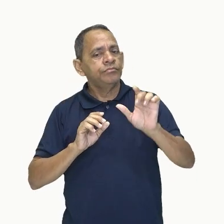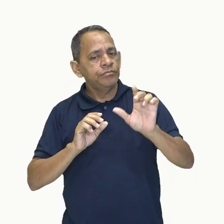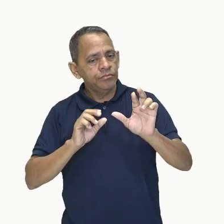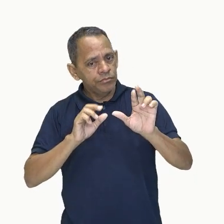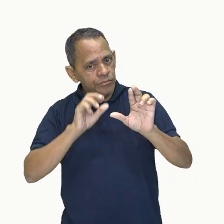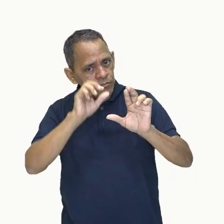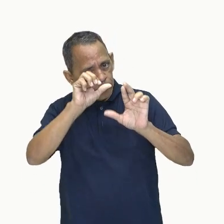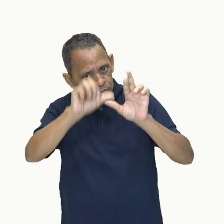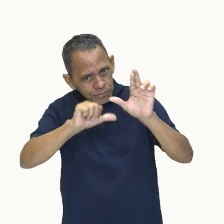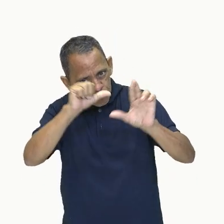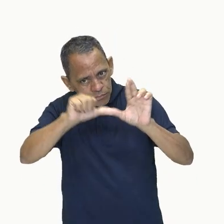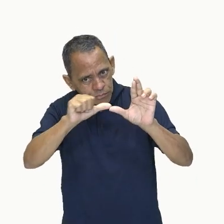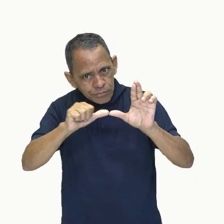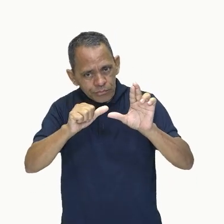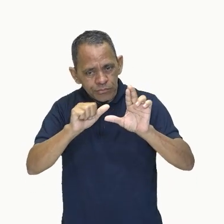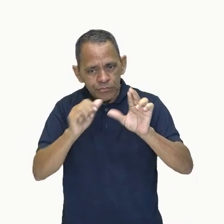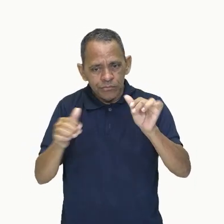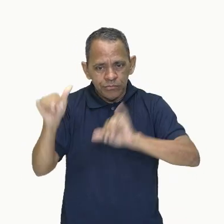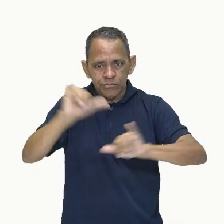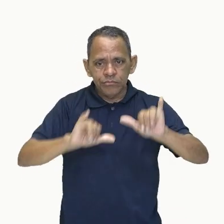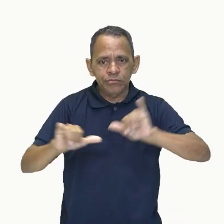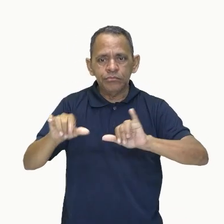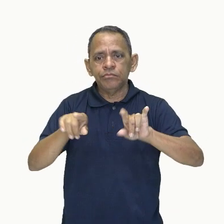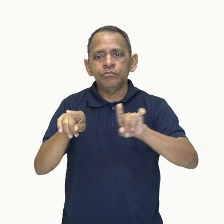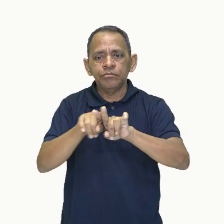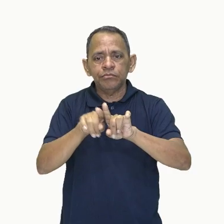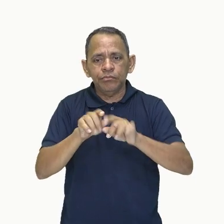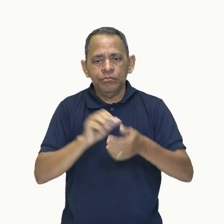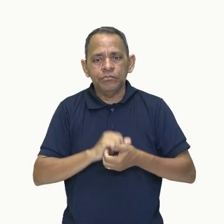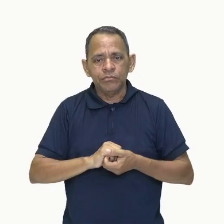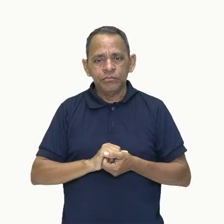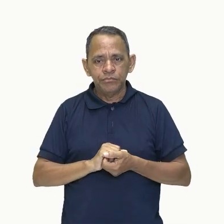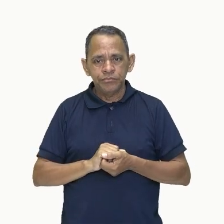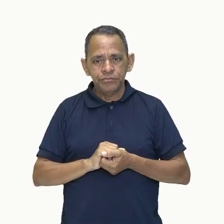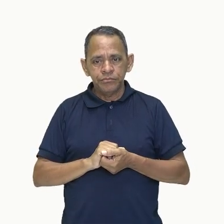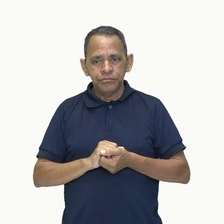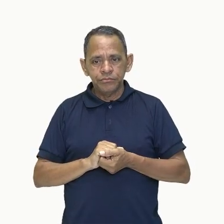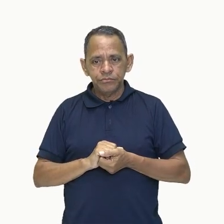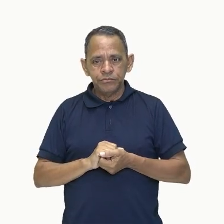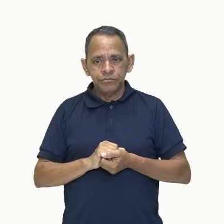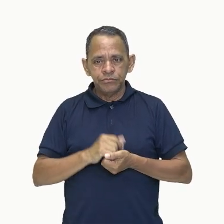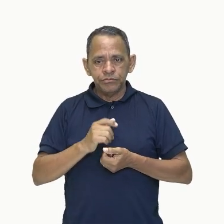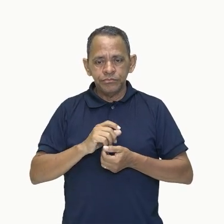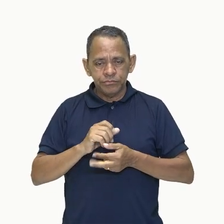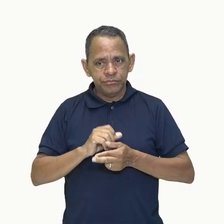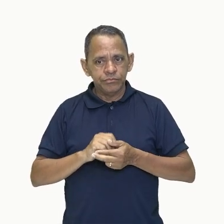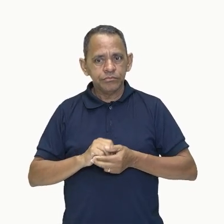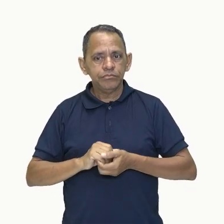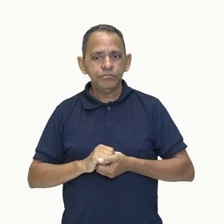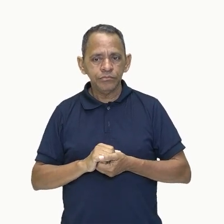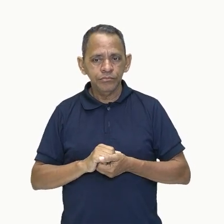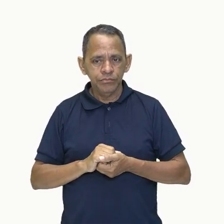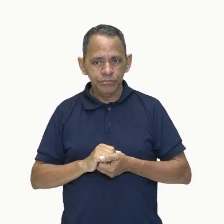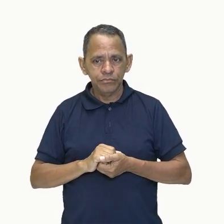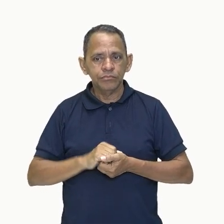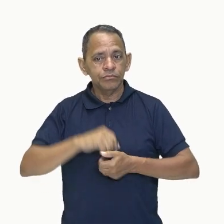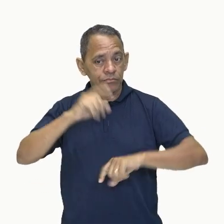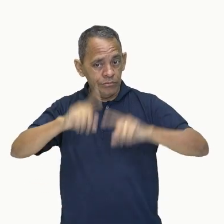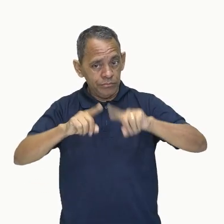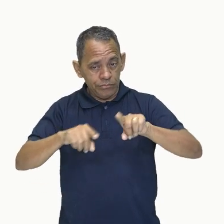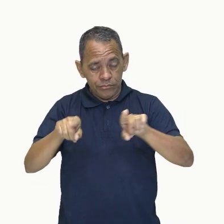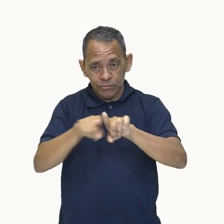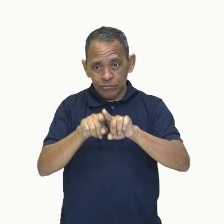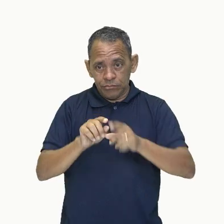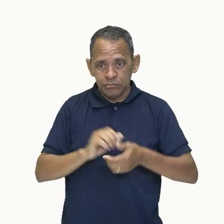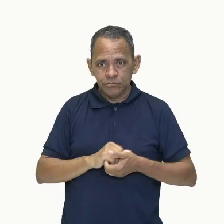Este gráfico mostra o seguinte: eu tenho os reagentes, eu tenho os produtos, tá? Para